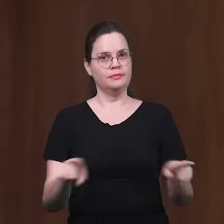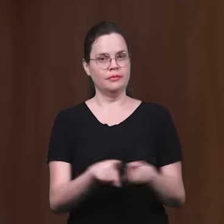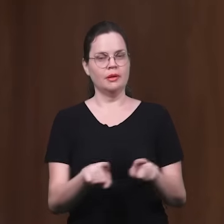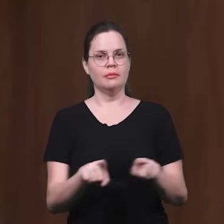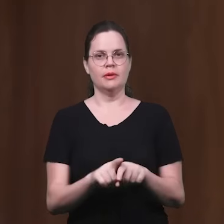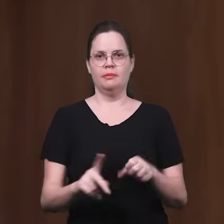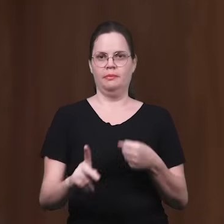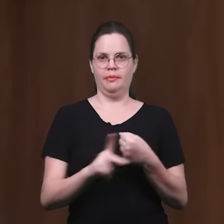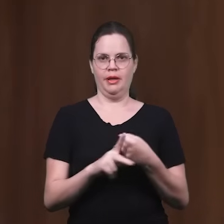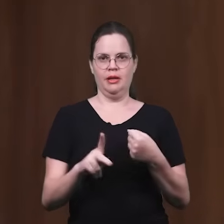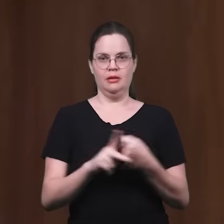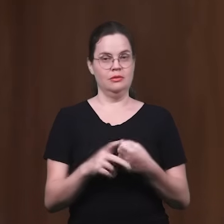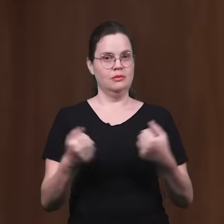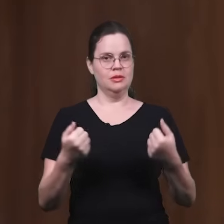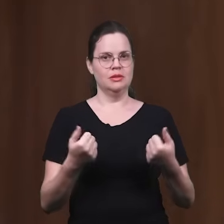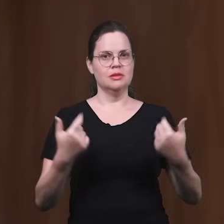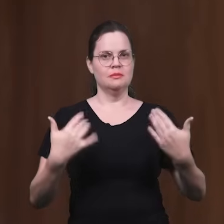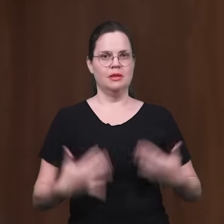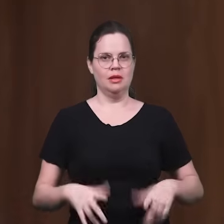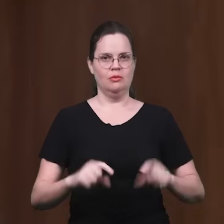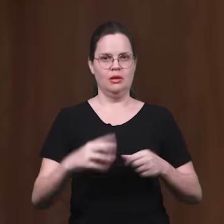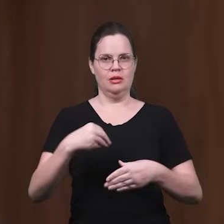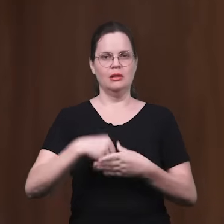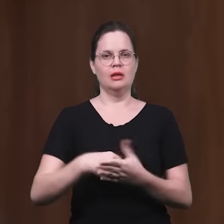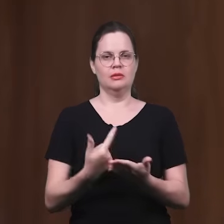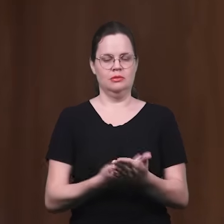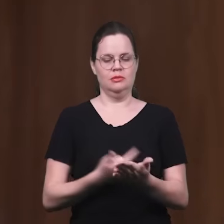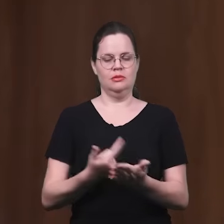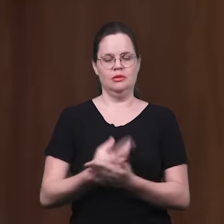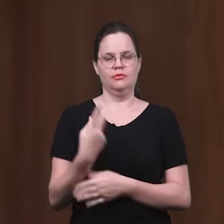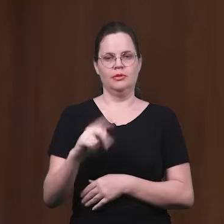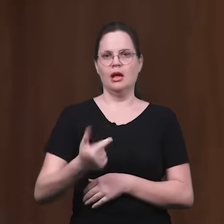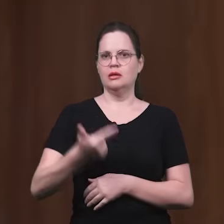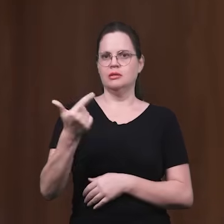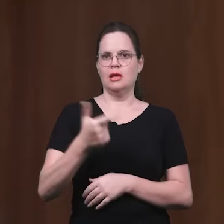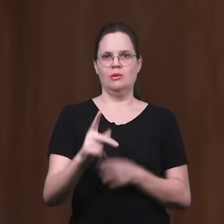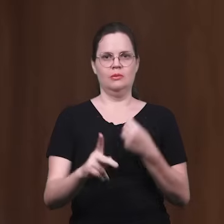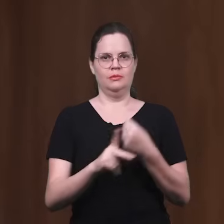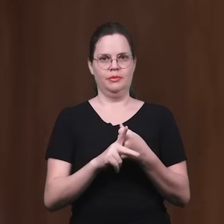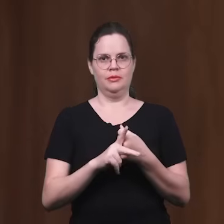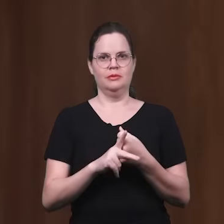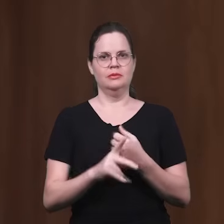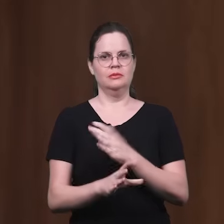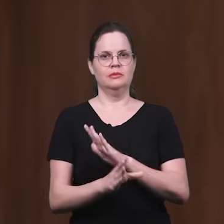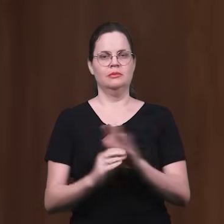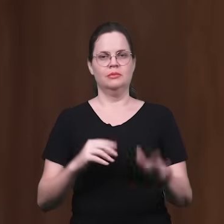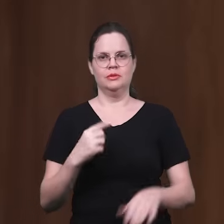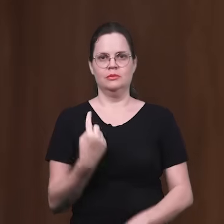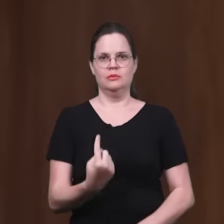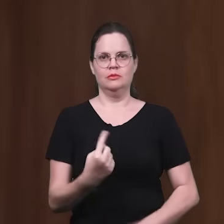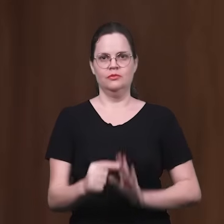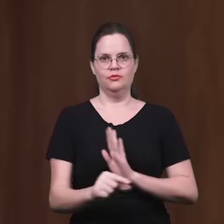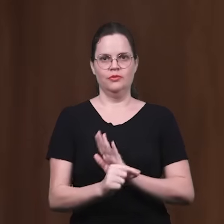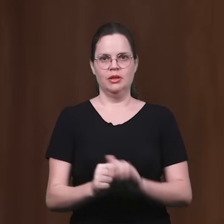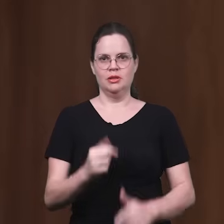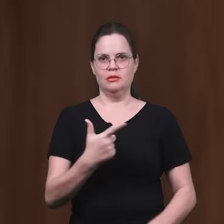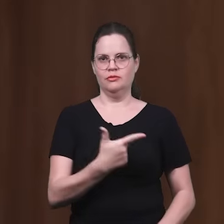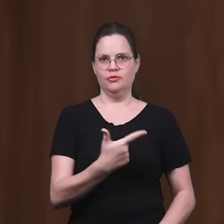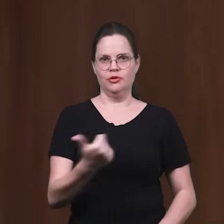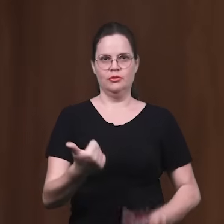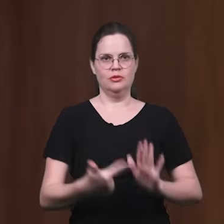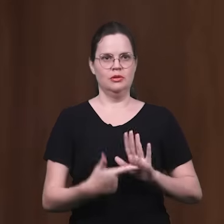também, ele diz isso na sua segunda carta, capítulo 1, verso 21, ele diz